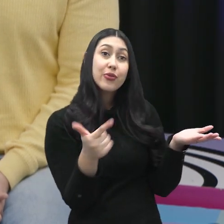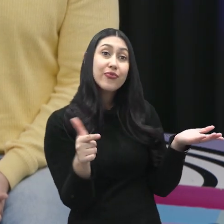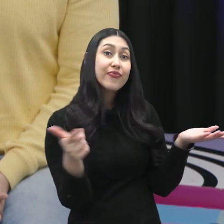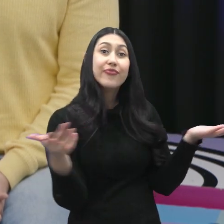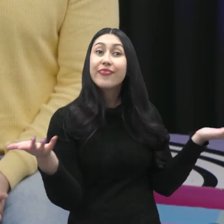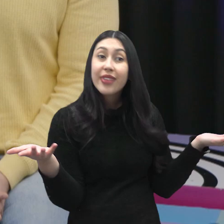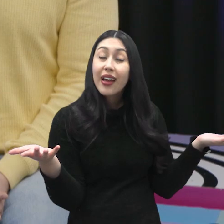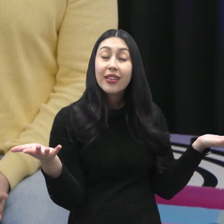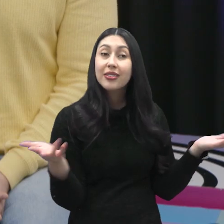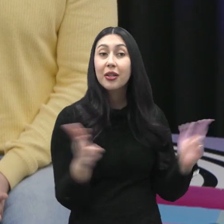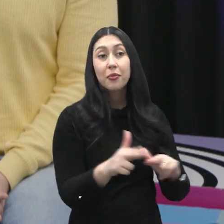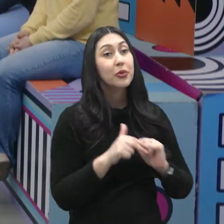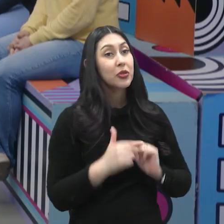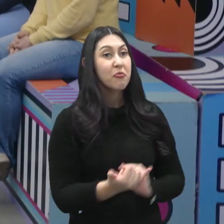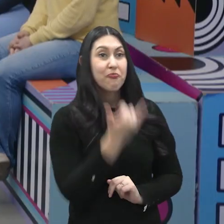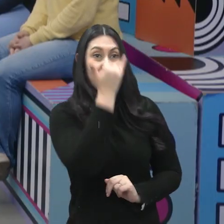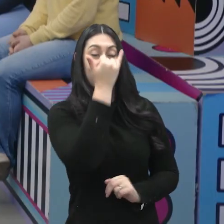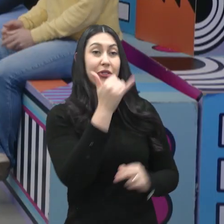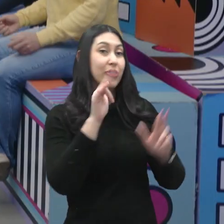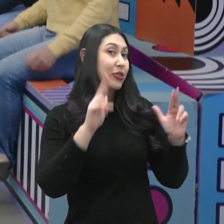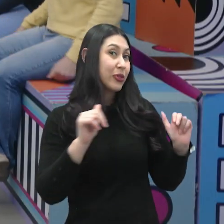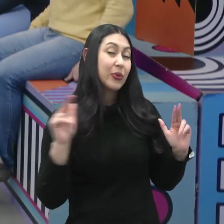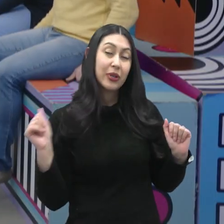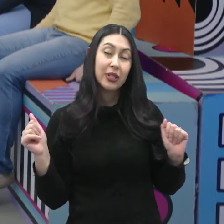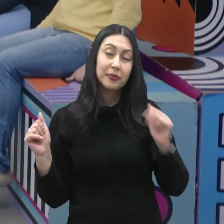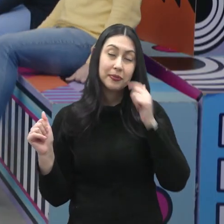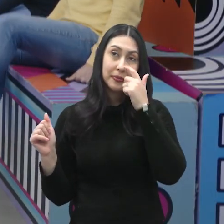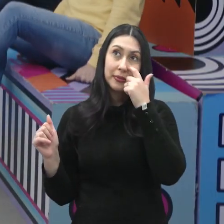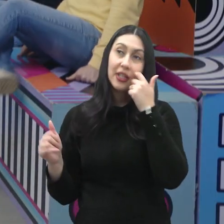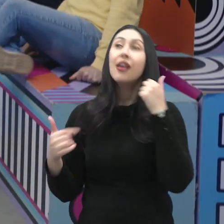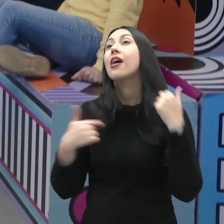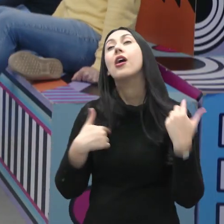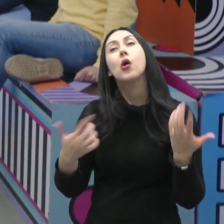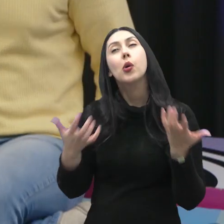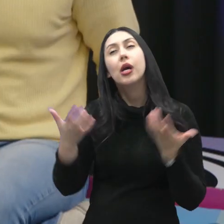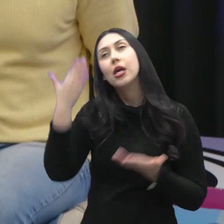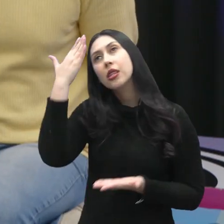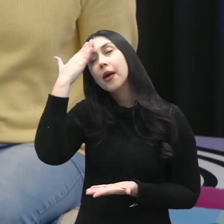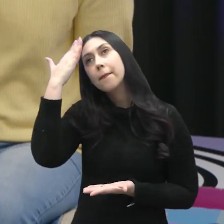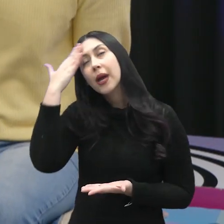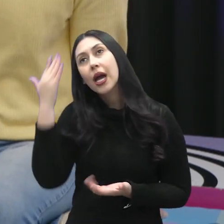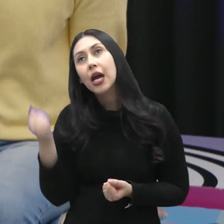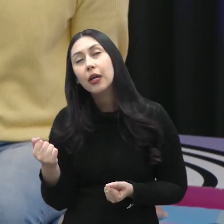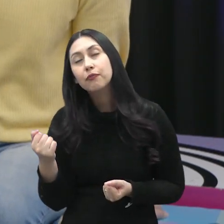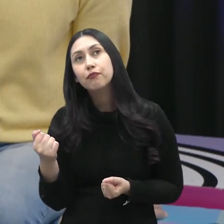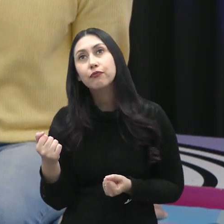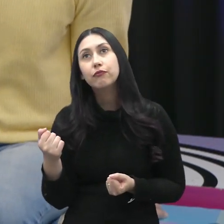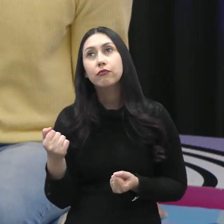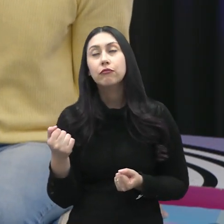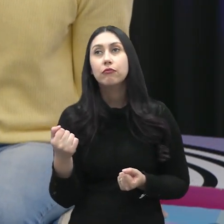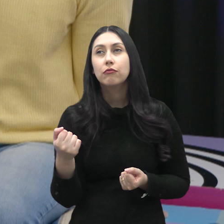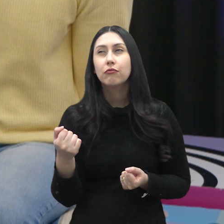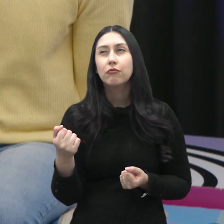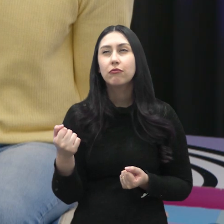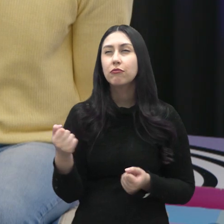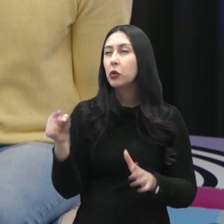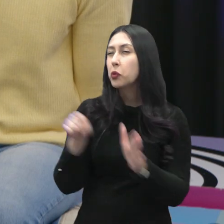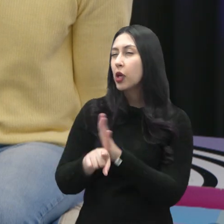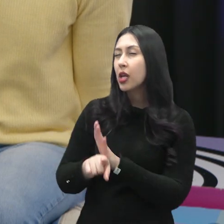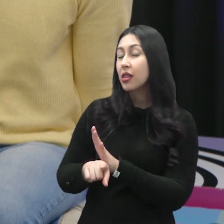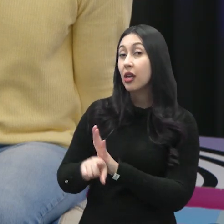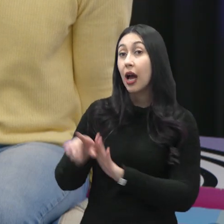Não vai te frustrar, né? Não vai ter nenhuma frustração. Doutora, eu queria trazer um outro lado, né? Mas essa parte mais